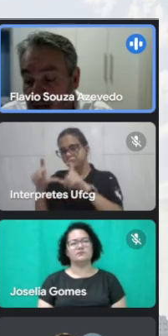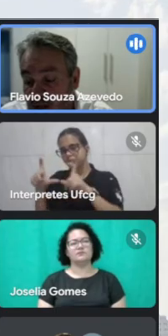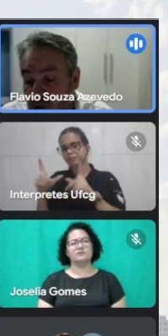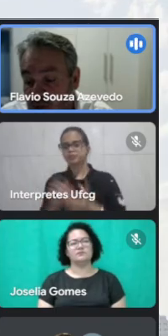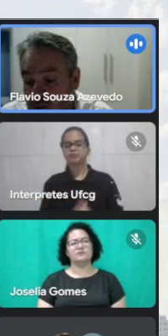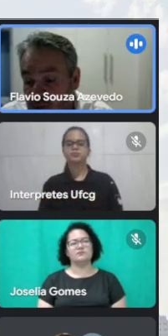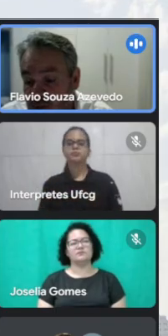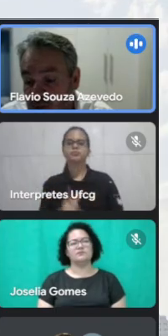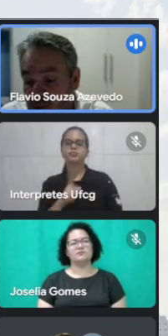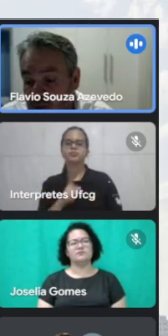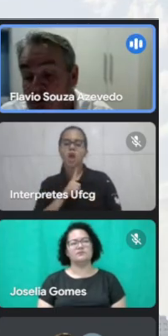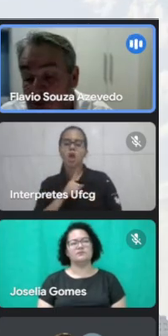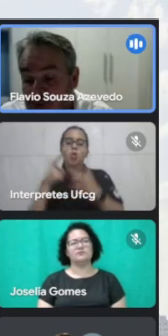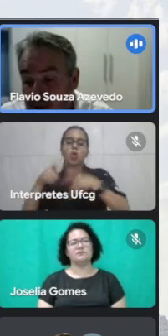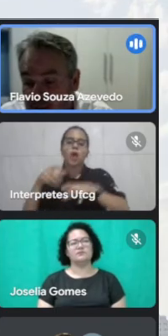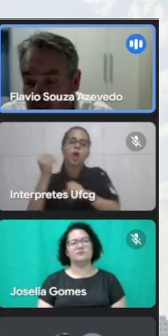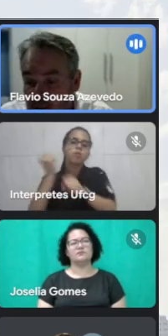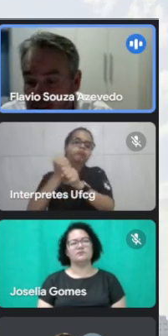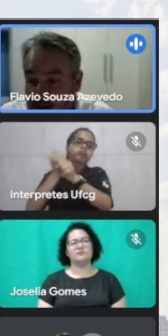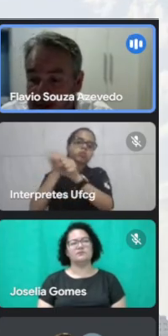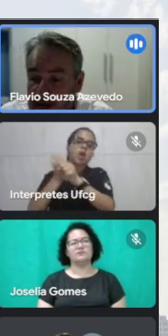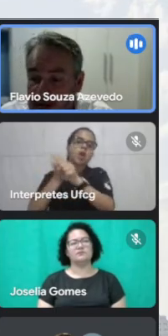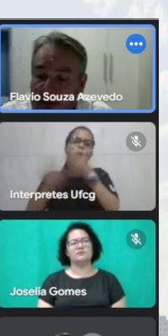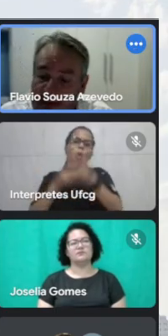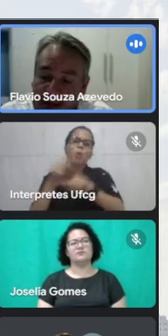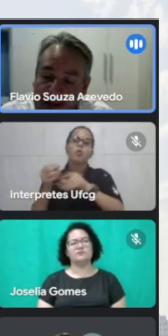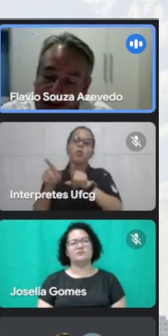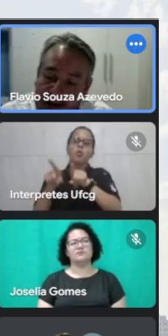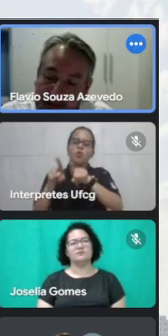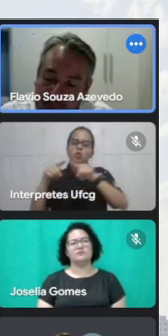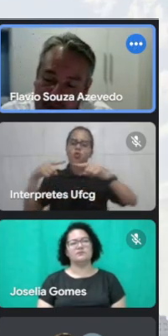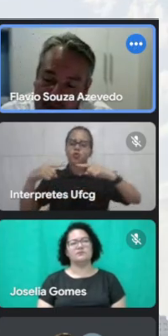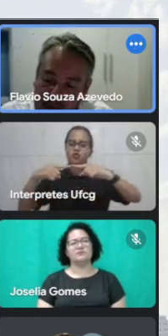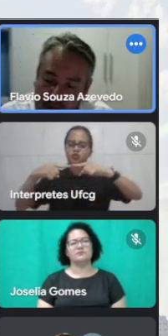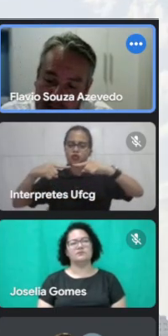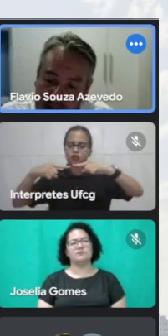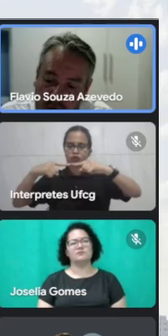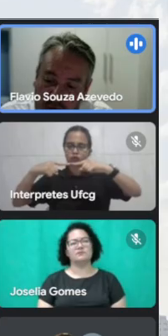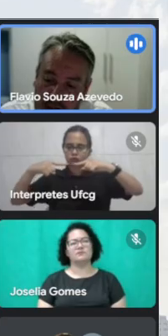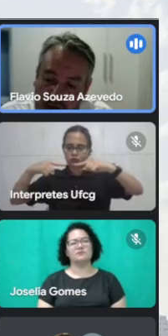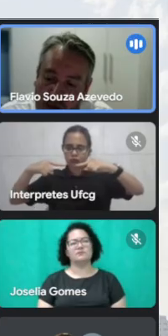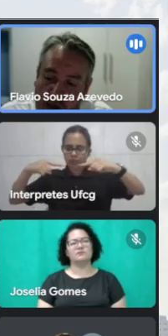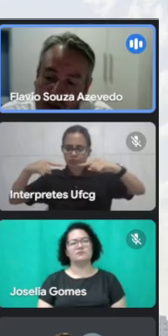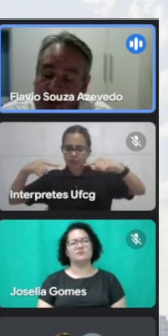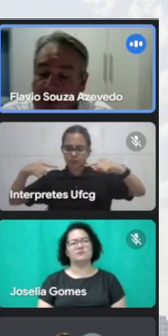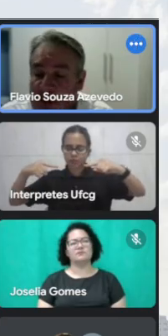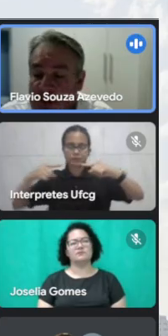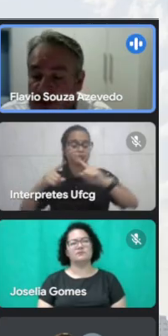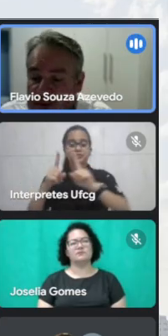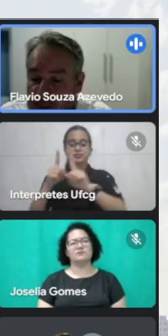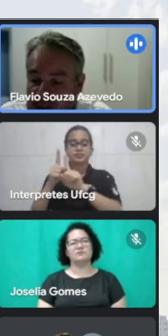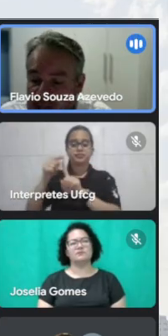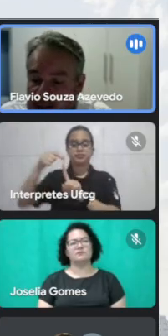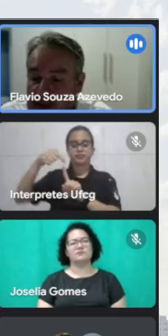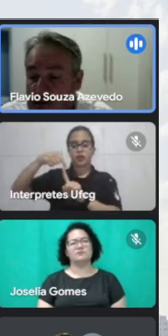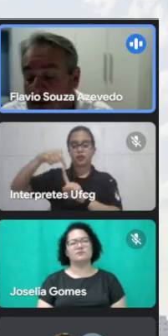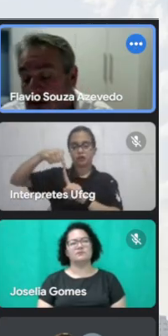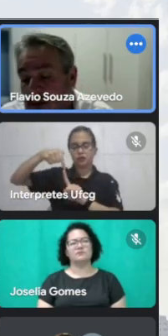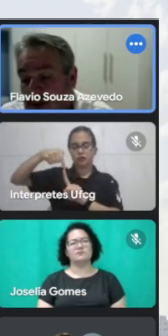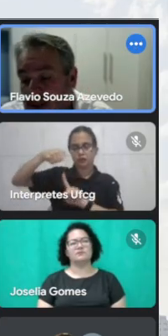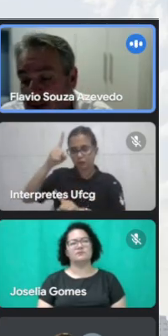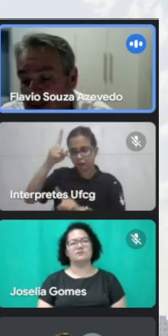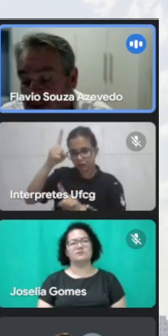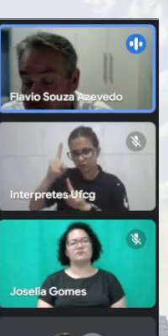um alagado construído de fluxo vertical, ou seja, né, nessas tubulações é que são despejados